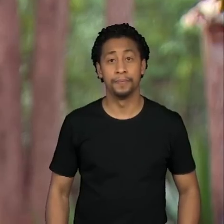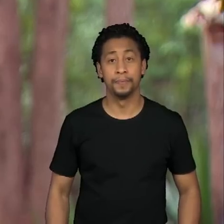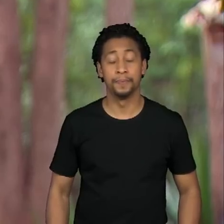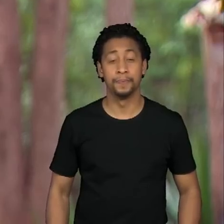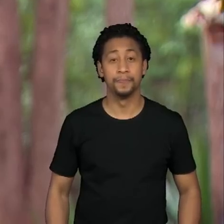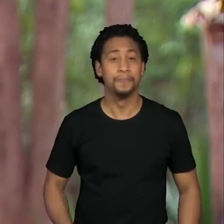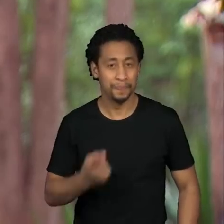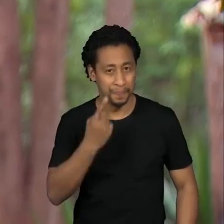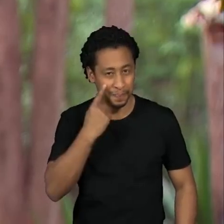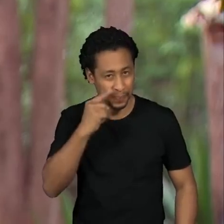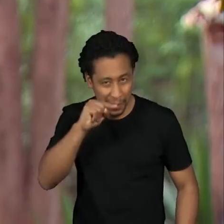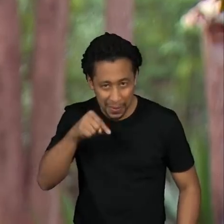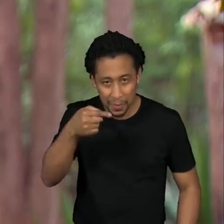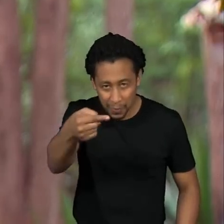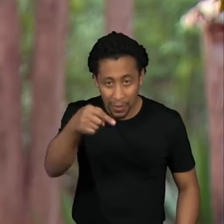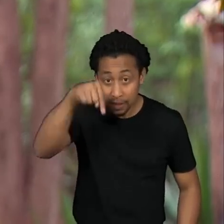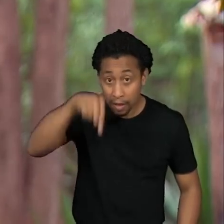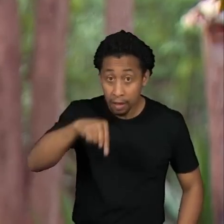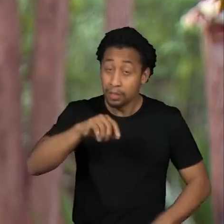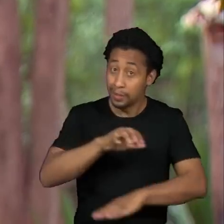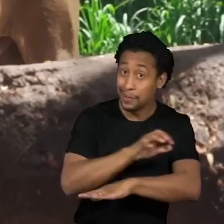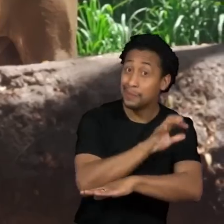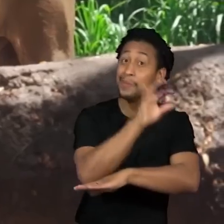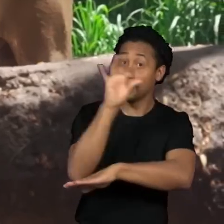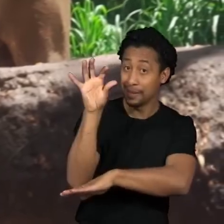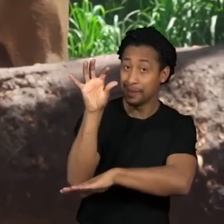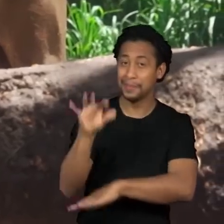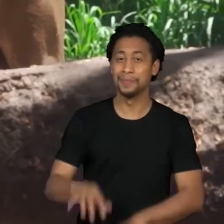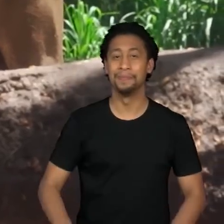E veja logo mais aqui no Repórter Eco.